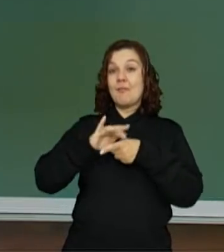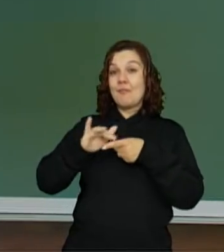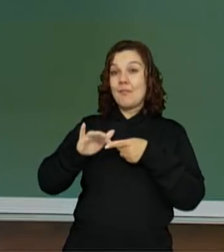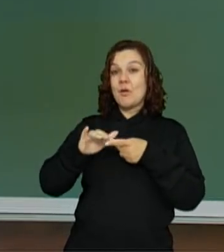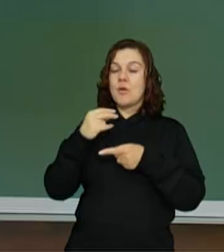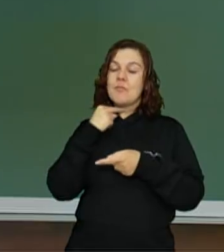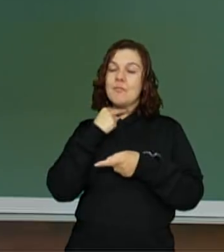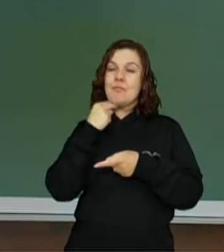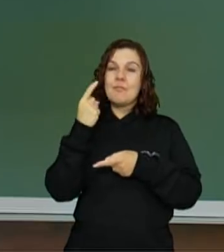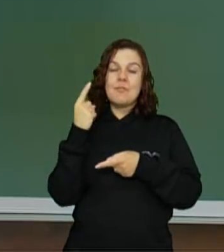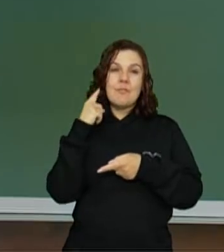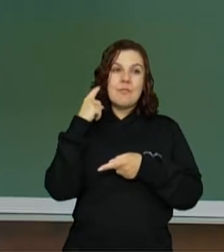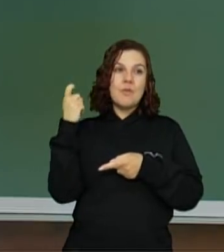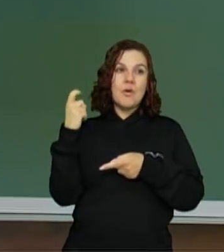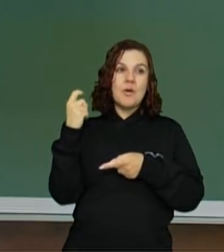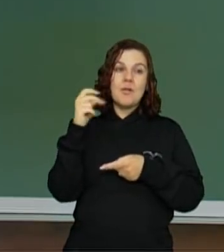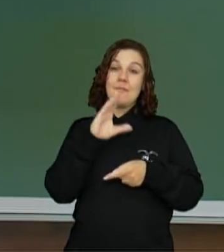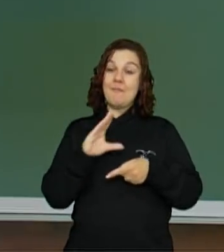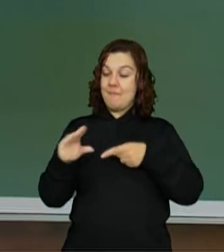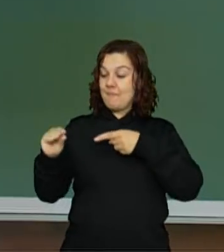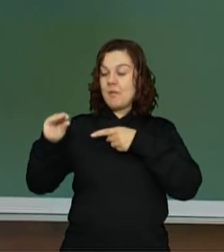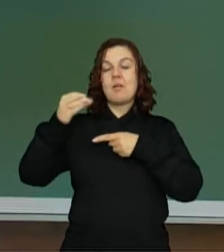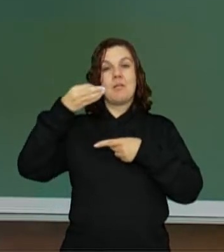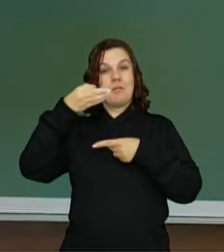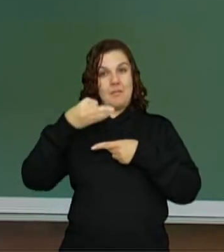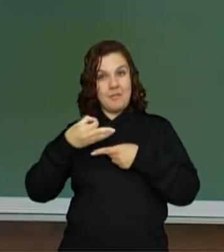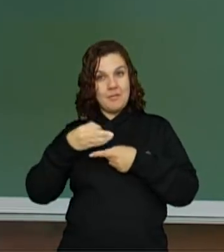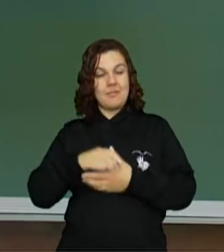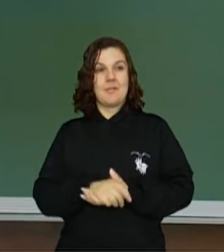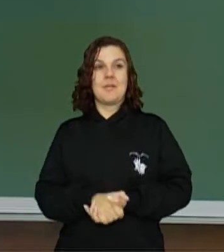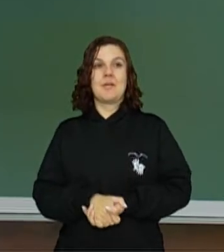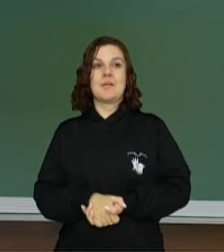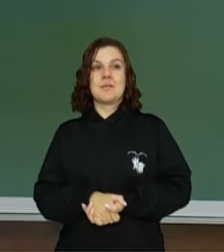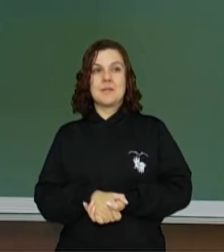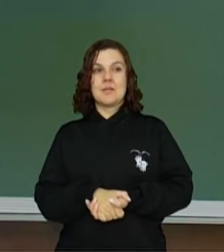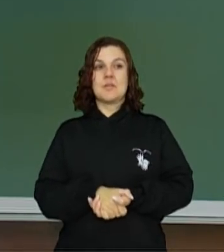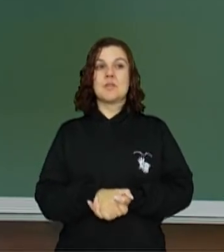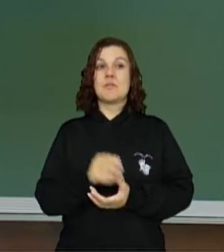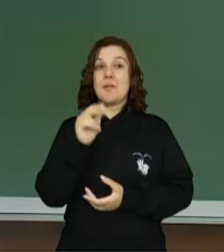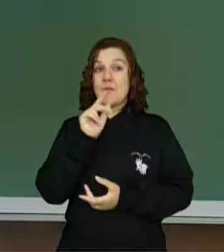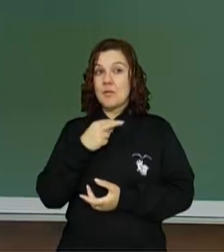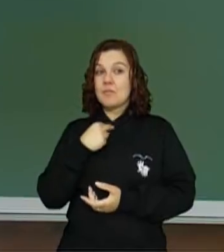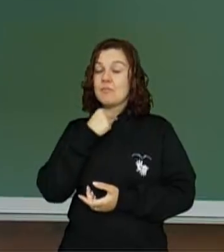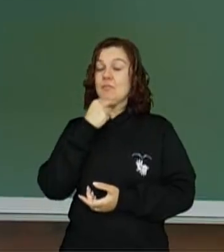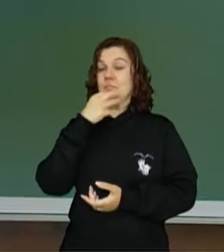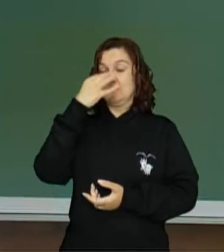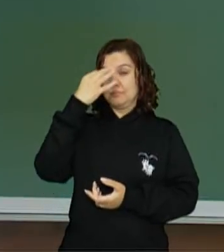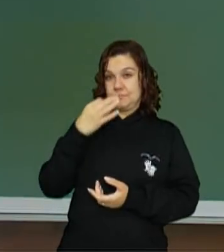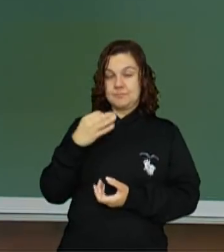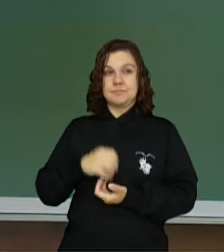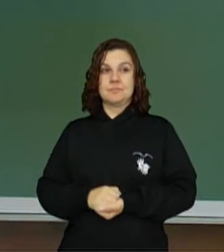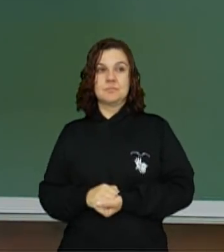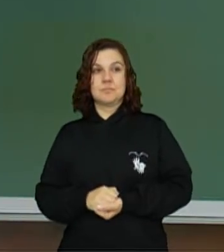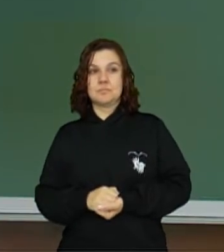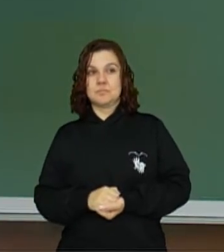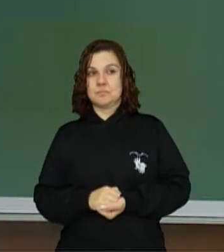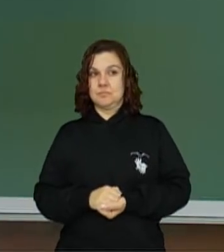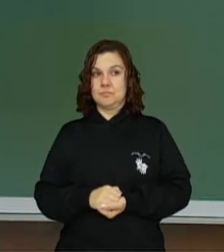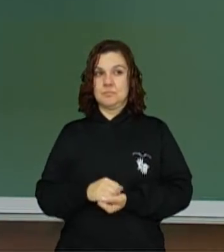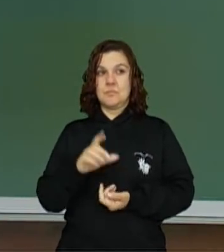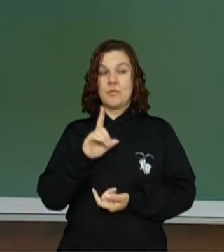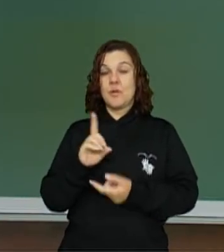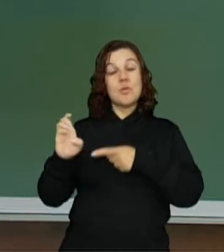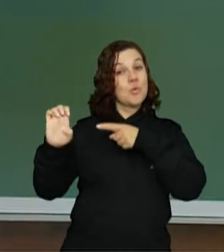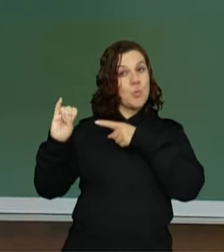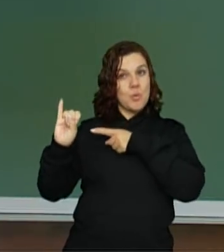som, né? Falar corretamente, então ele vai produzir um som. Então, eu não estou falando com I